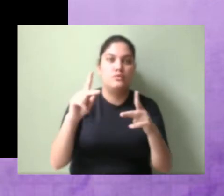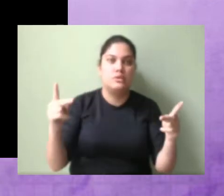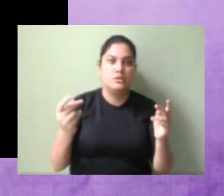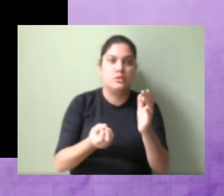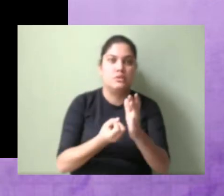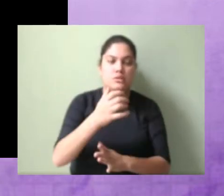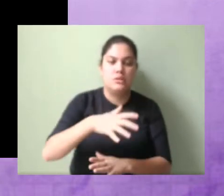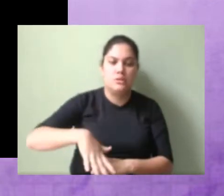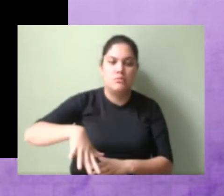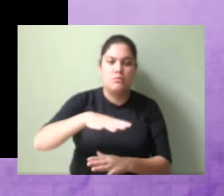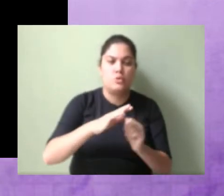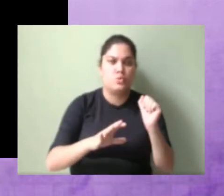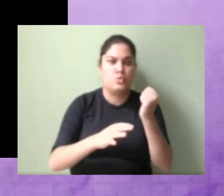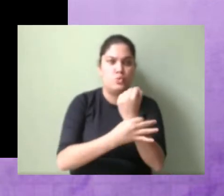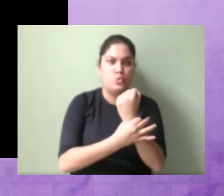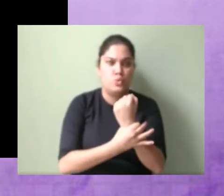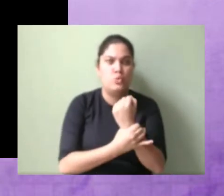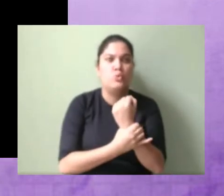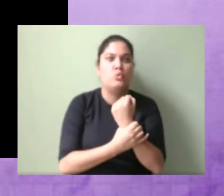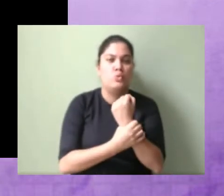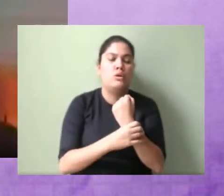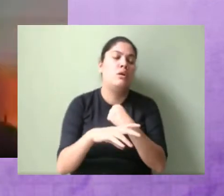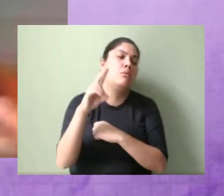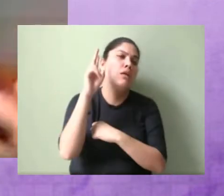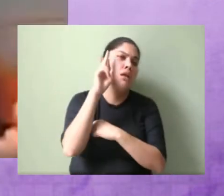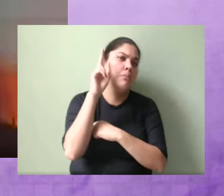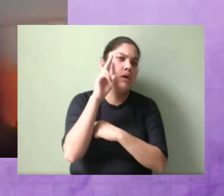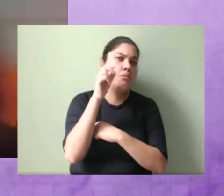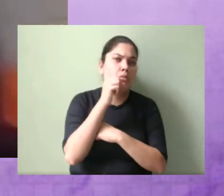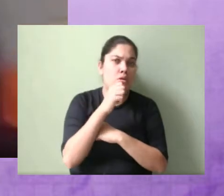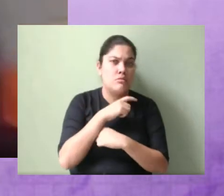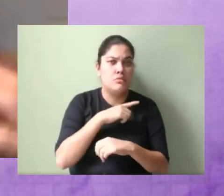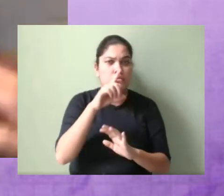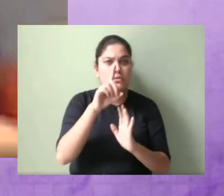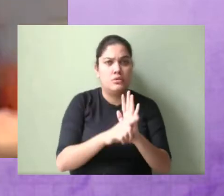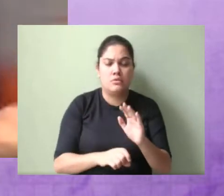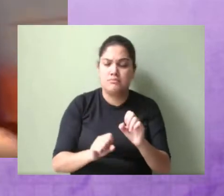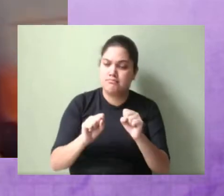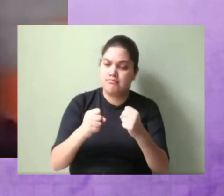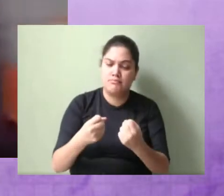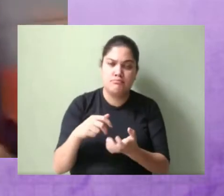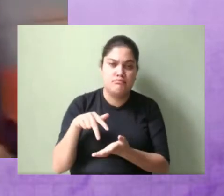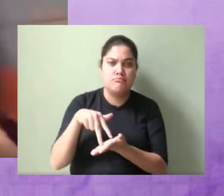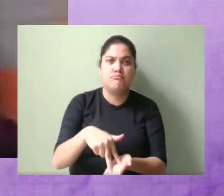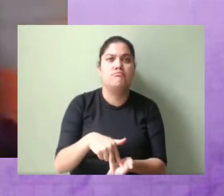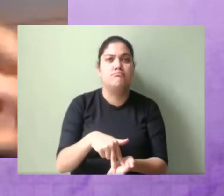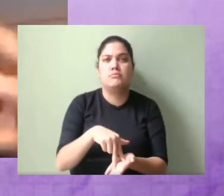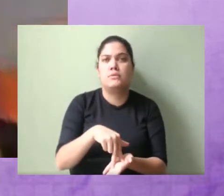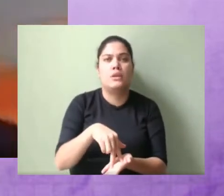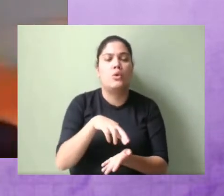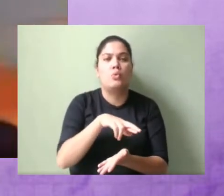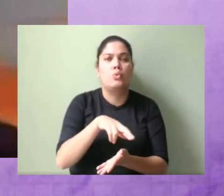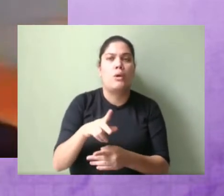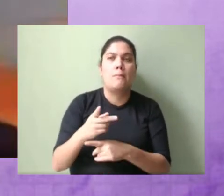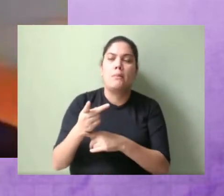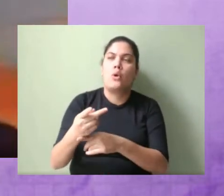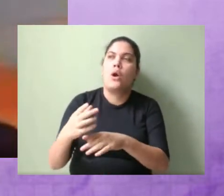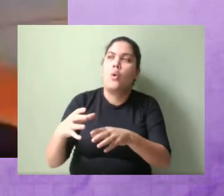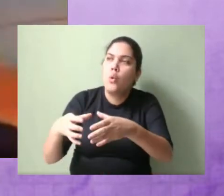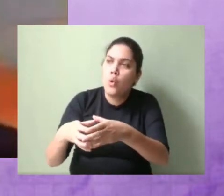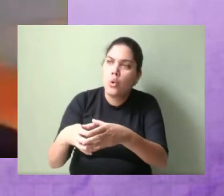Então, se você dentro da universidade, da instituto de vocês, criar um espaço